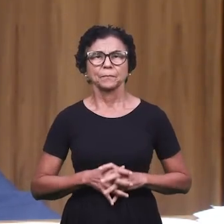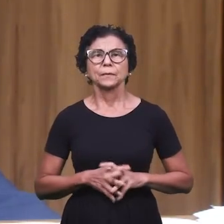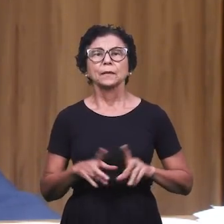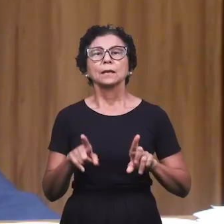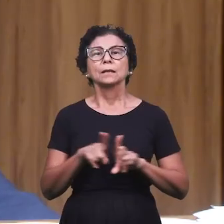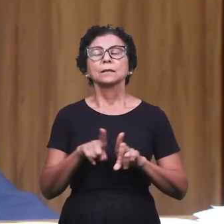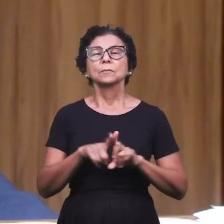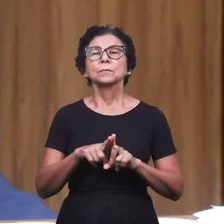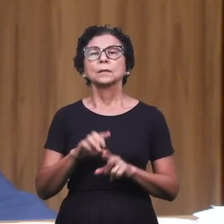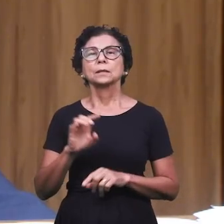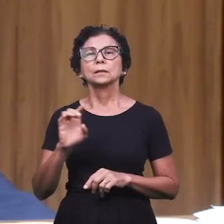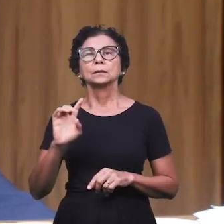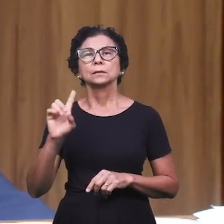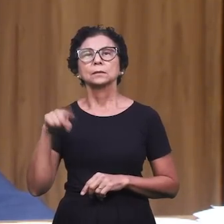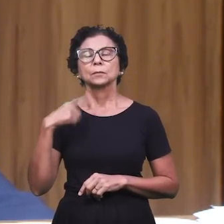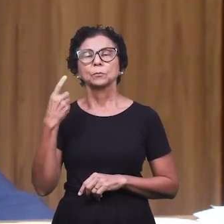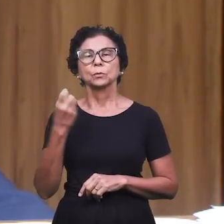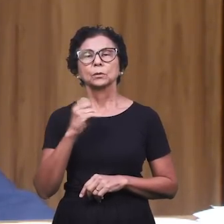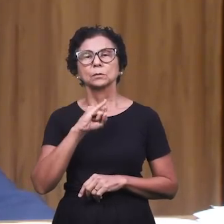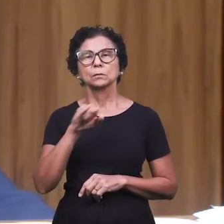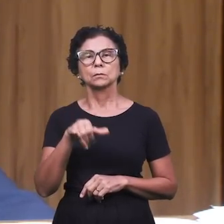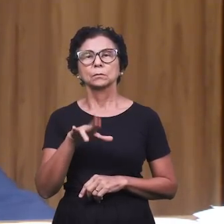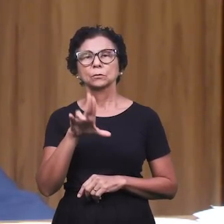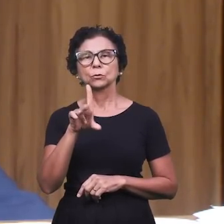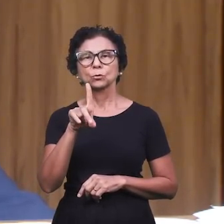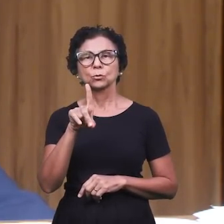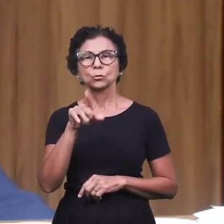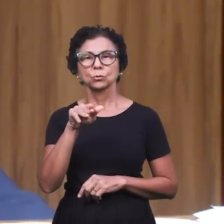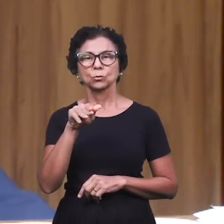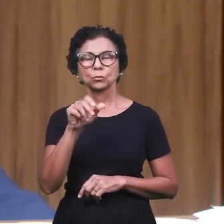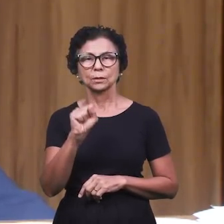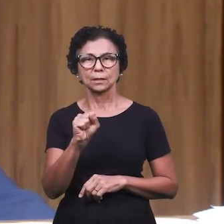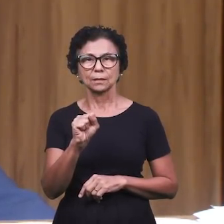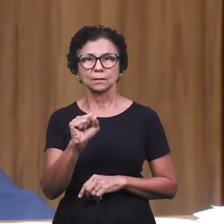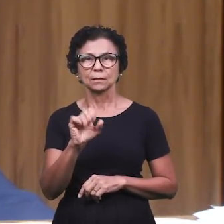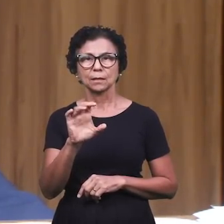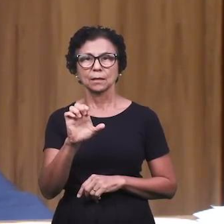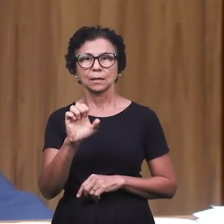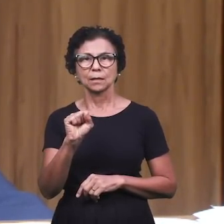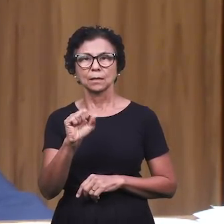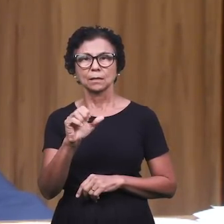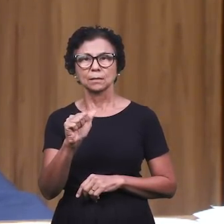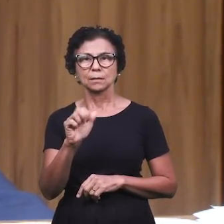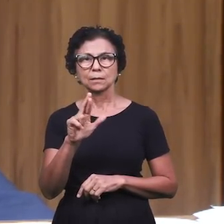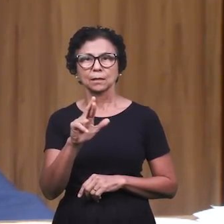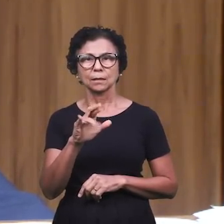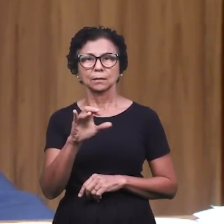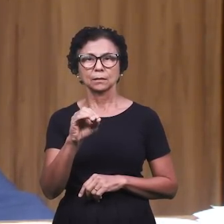né? Judas Iscariotes, todo mundo já conhece a história dele, né? Traiu Jesus por 30 moedas de prata.